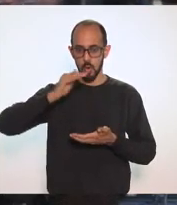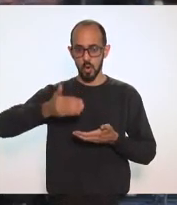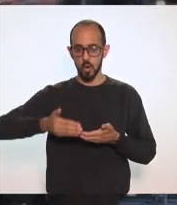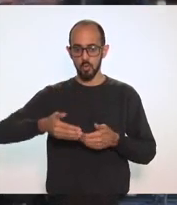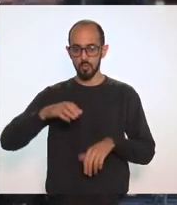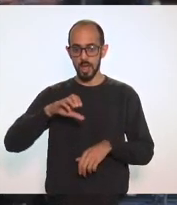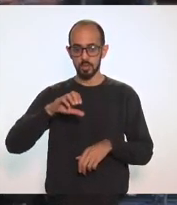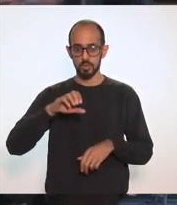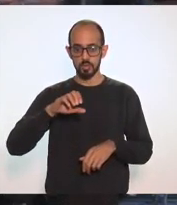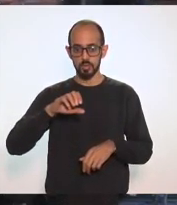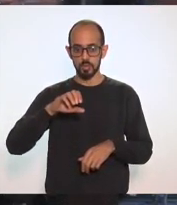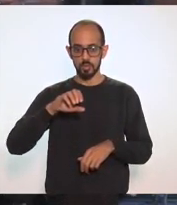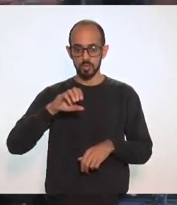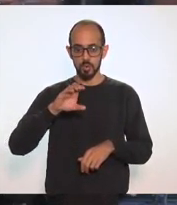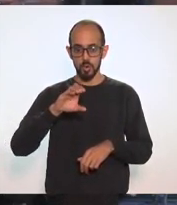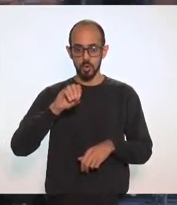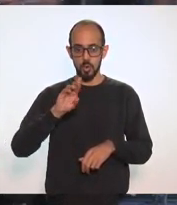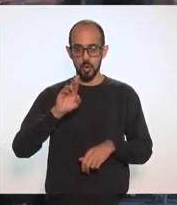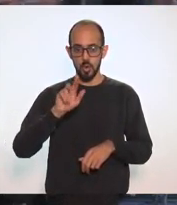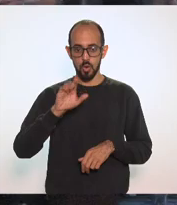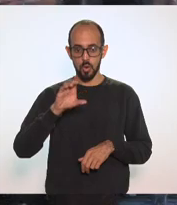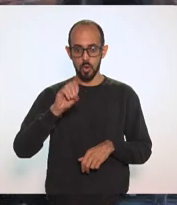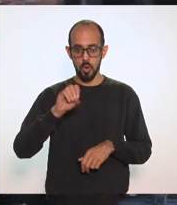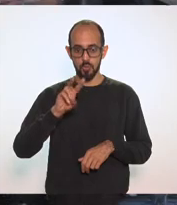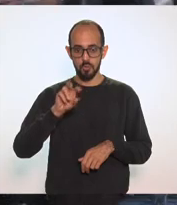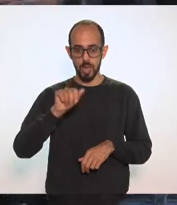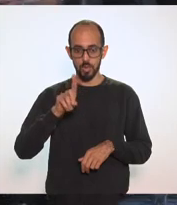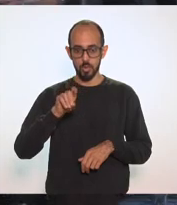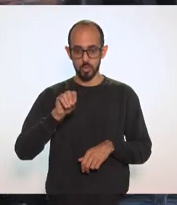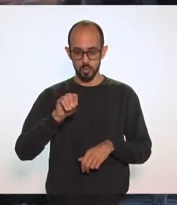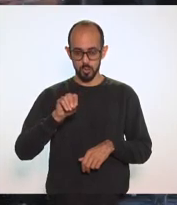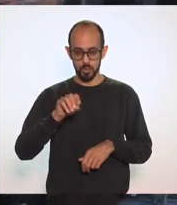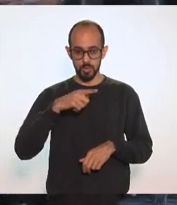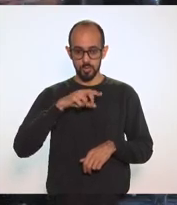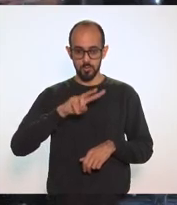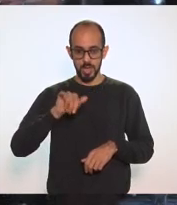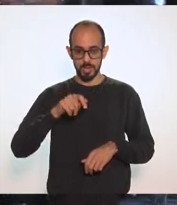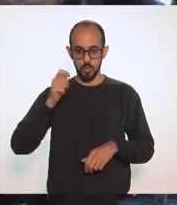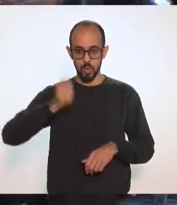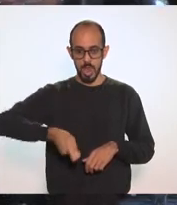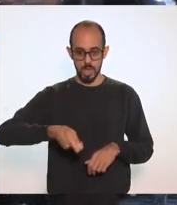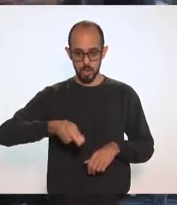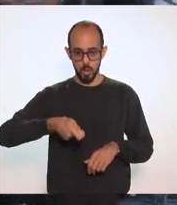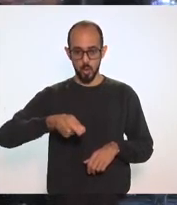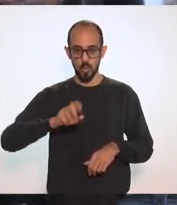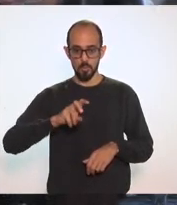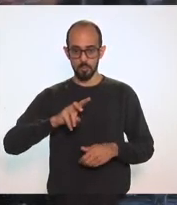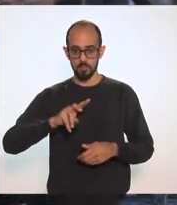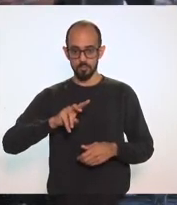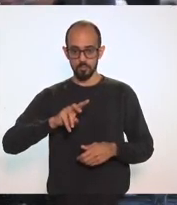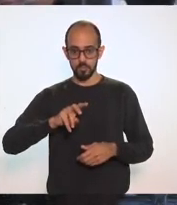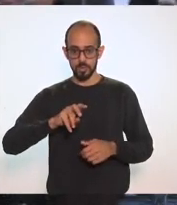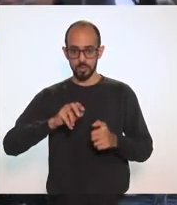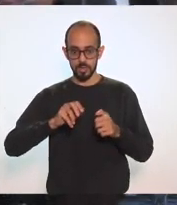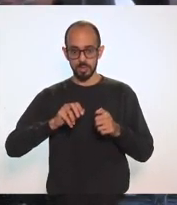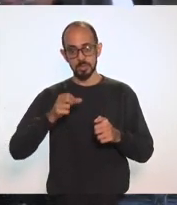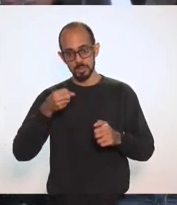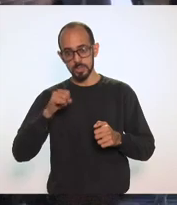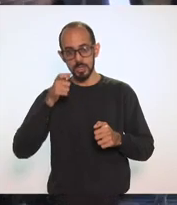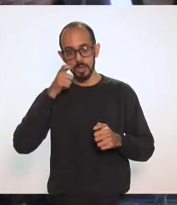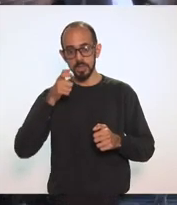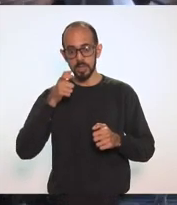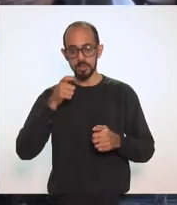A informação é que vai ter um leilão e que os interessados poderiam comprar as composições como sucata.